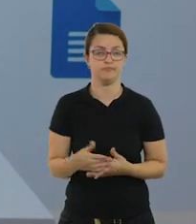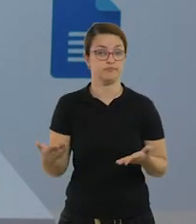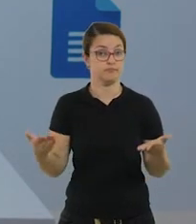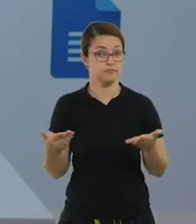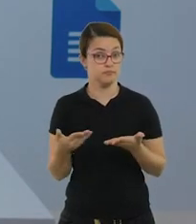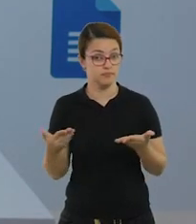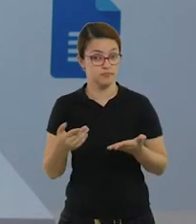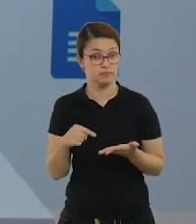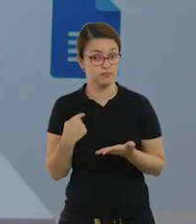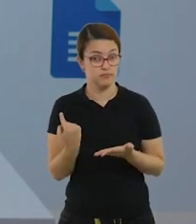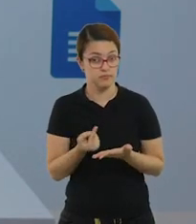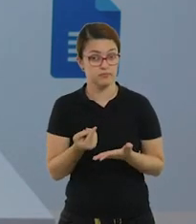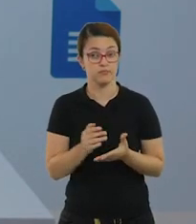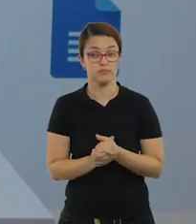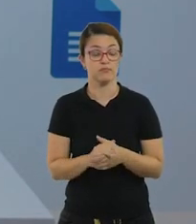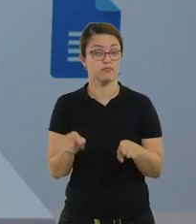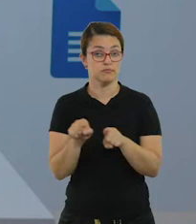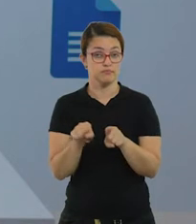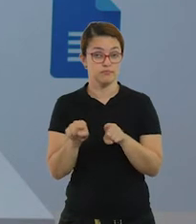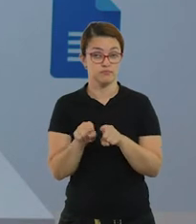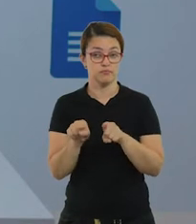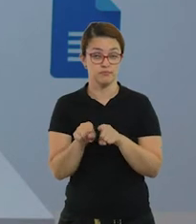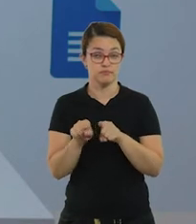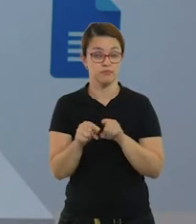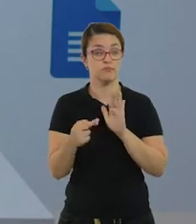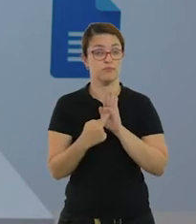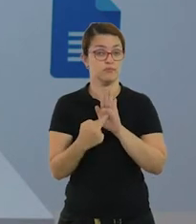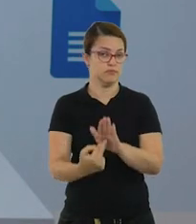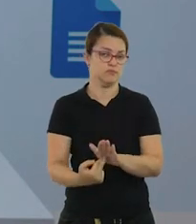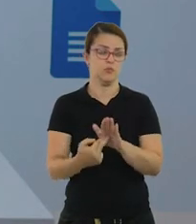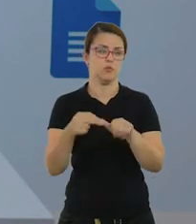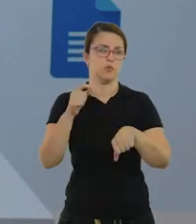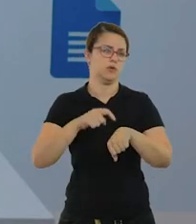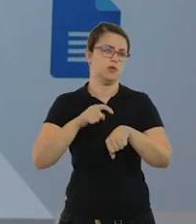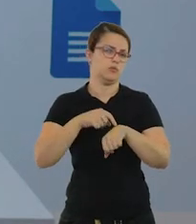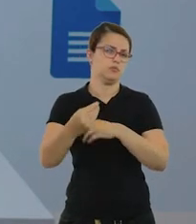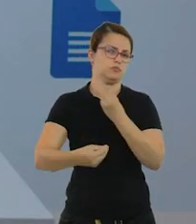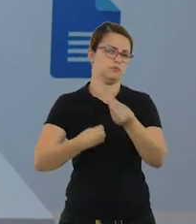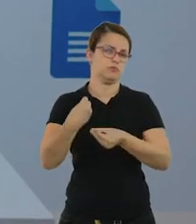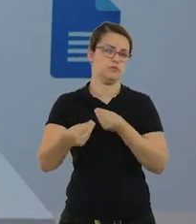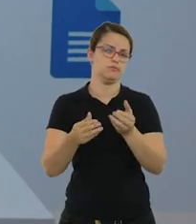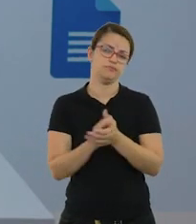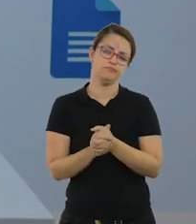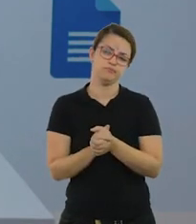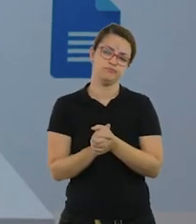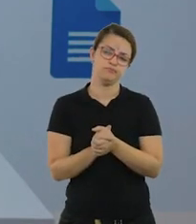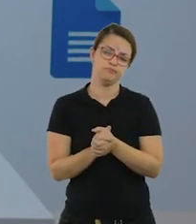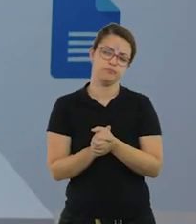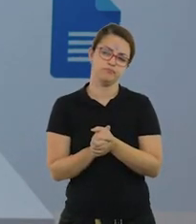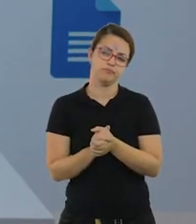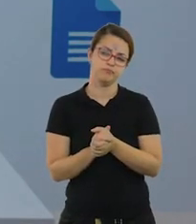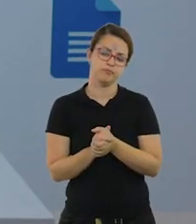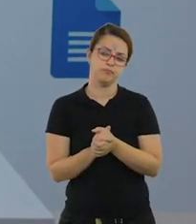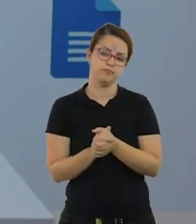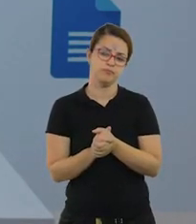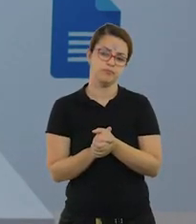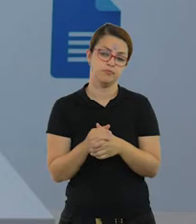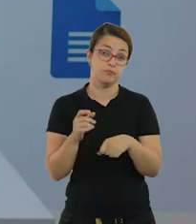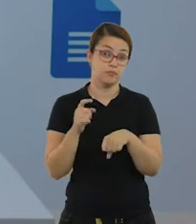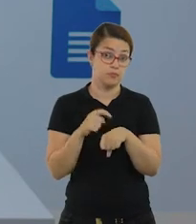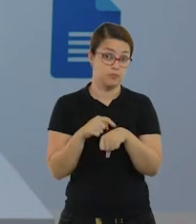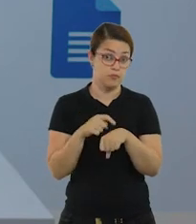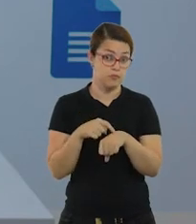nossa atividade, nós vamos fazer também representações do tempo. Então vamos à primeira sugestão, que seria